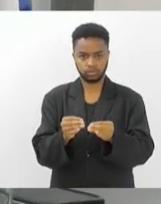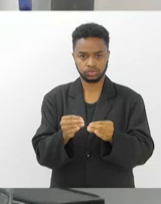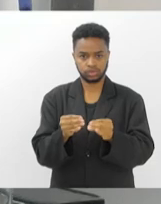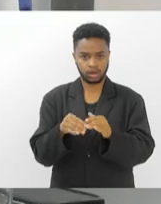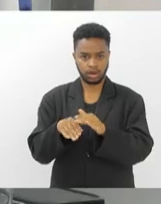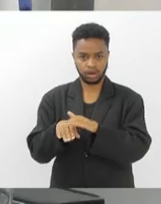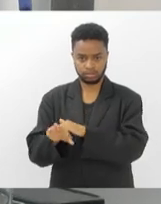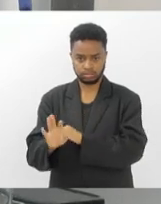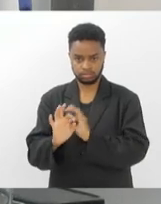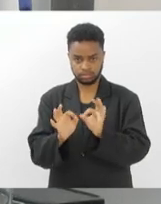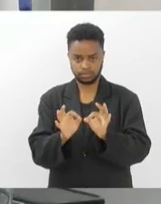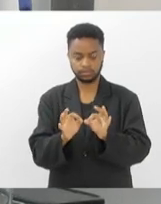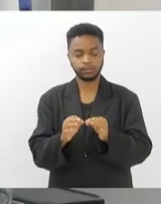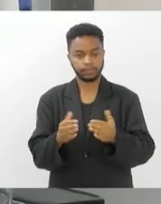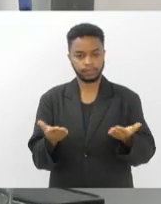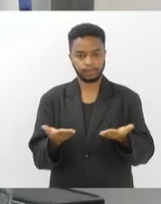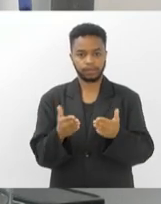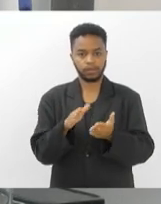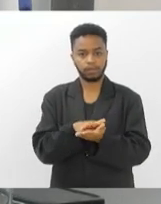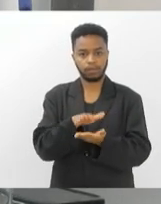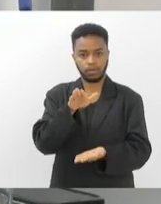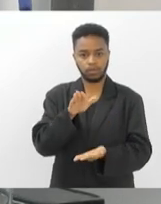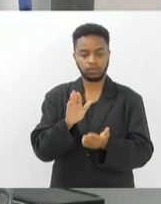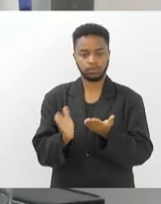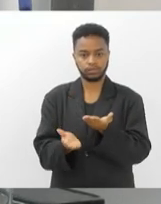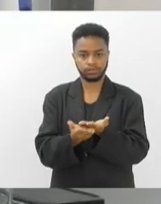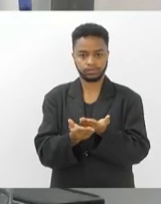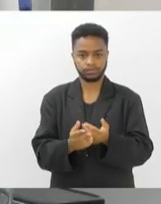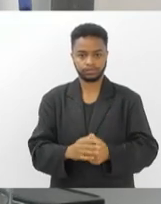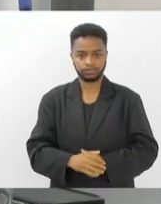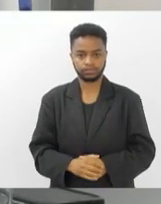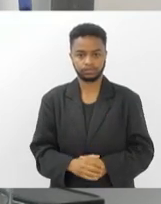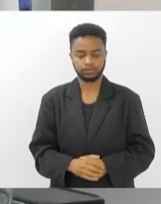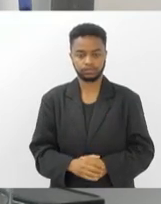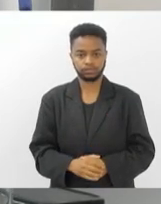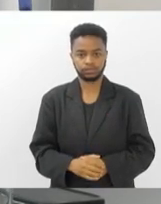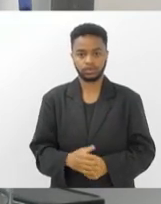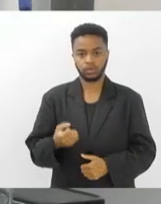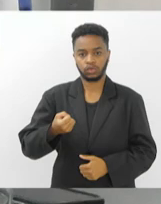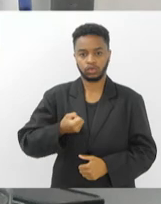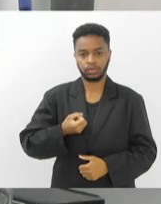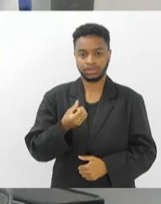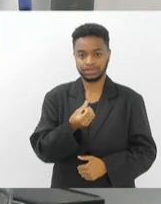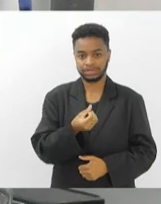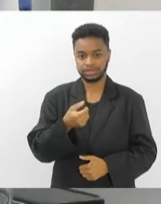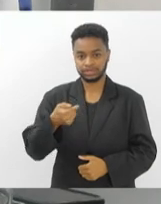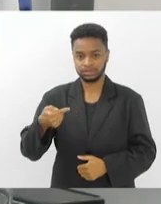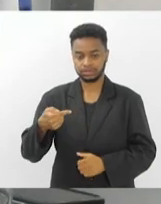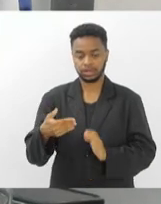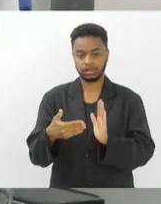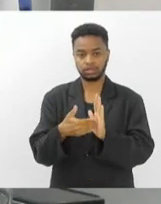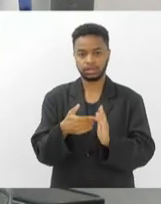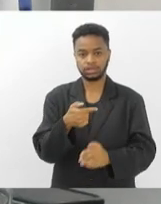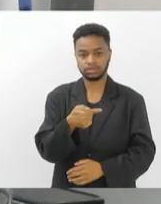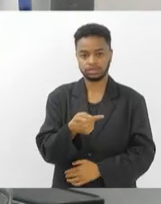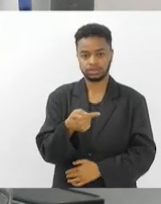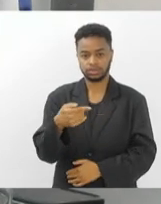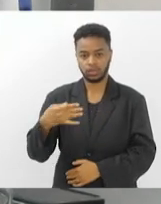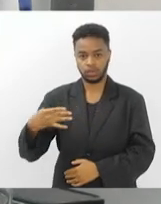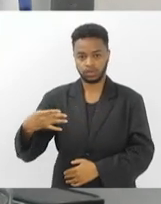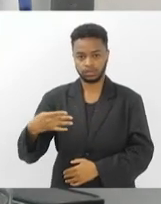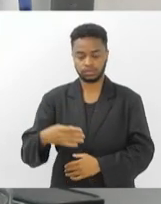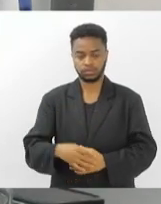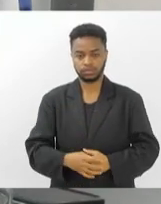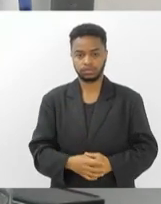arquivo. Passo ao bloco das anexações, que vai do 67 ao